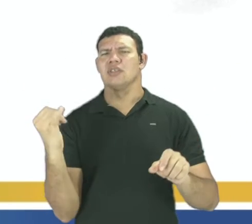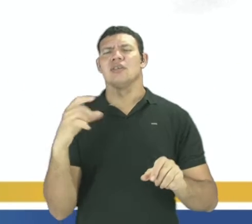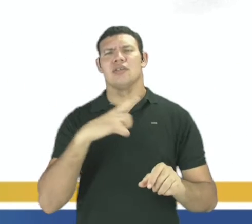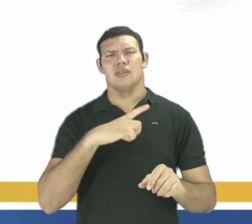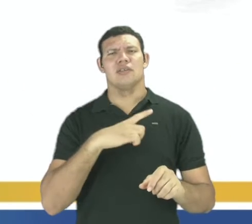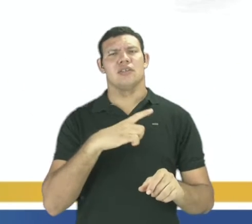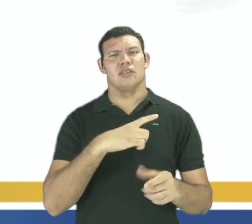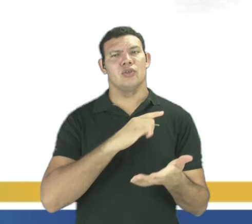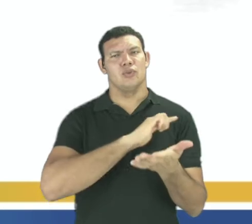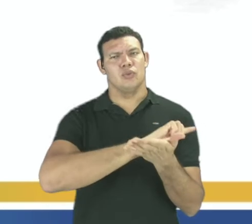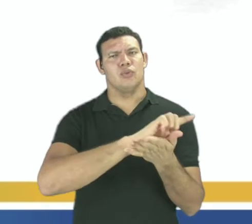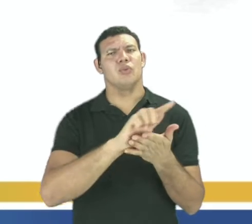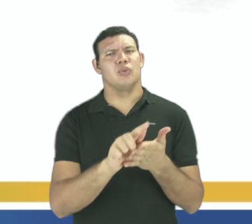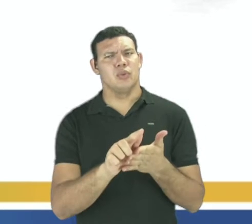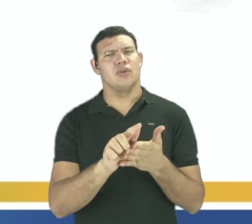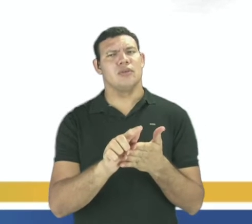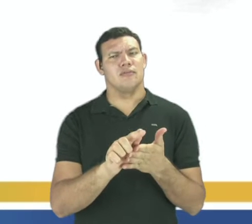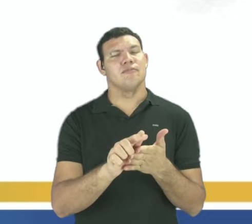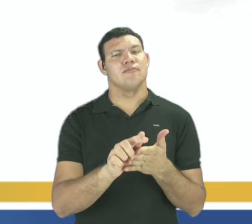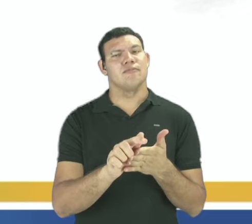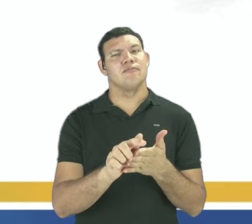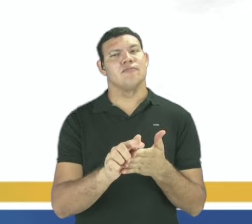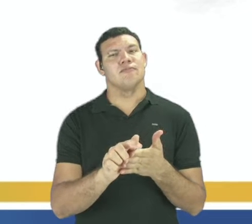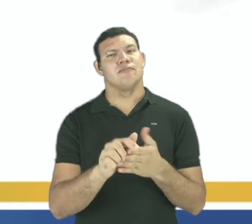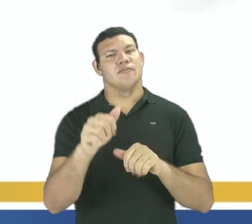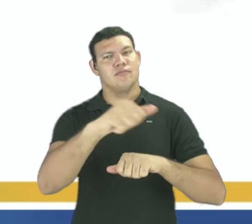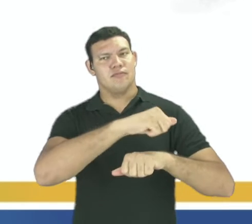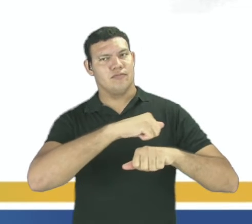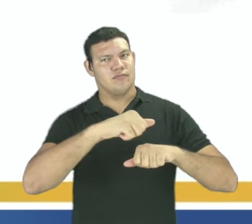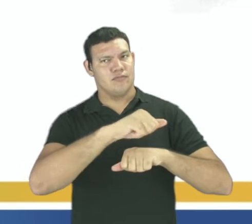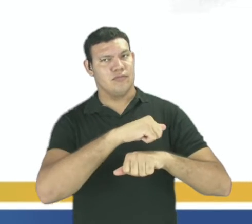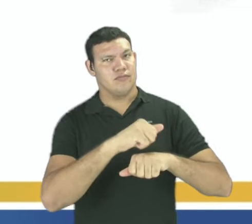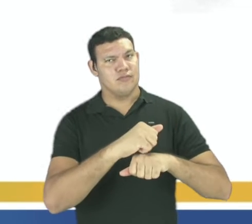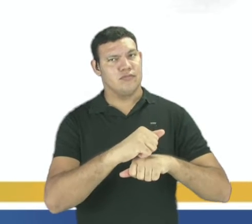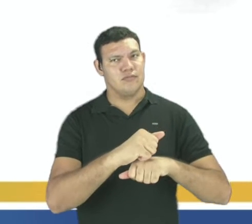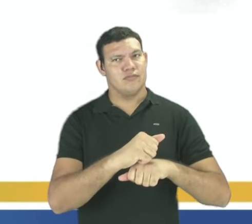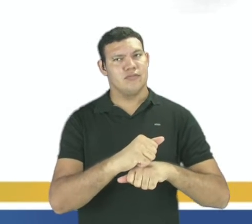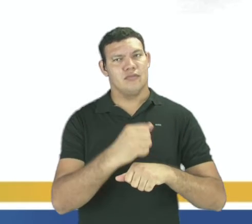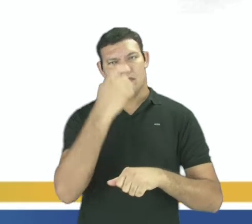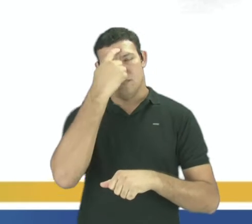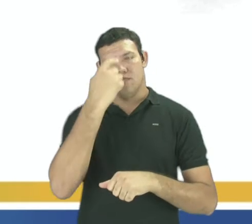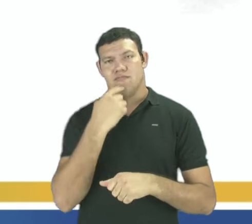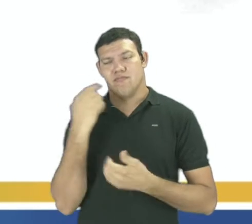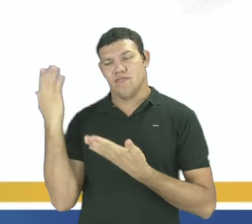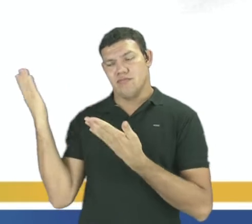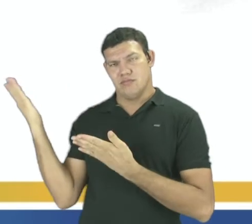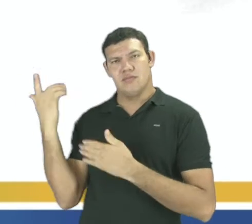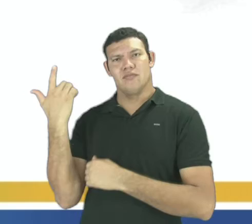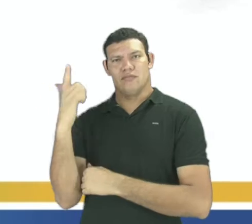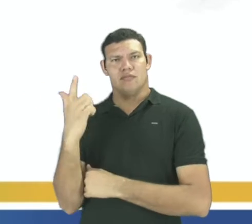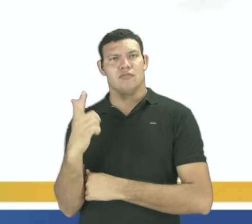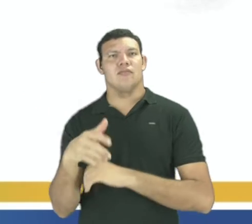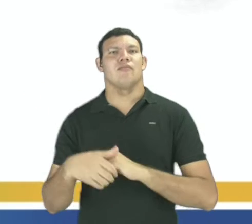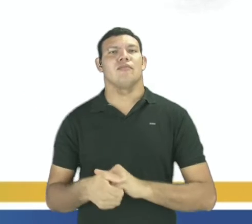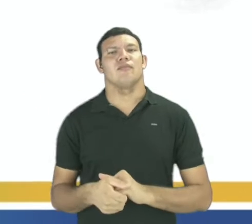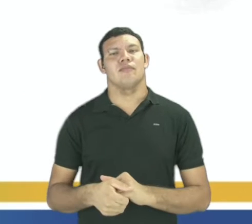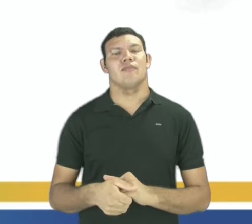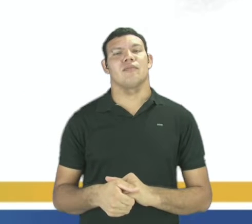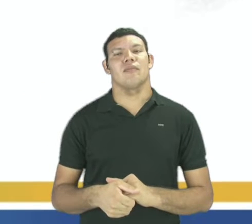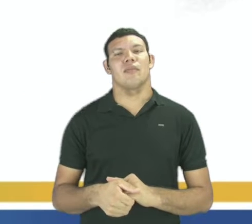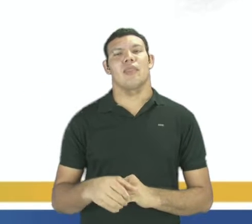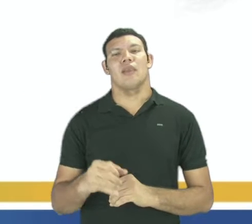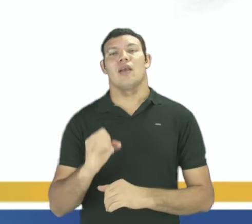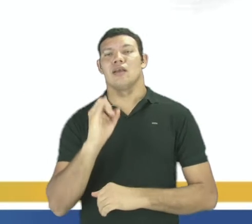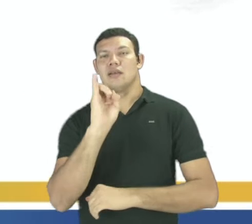categorias de advérbios, não expressos na imagem ao lado, como os que apresentam meio ou instrumento, pelo qual